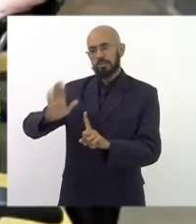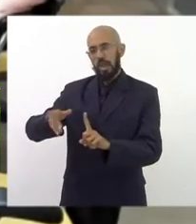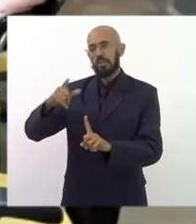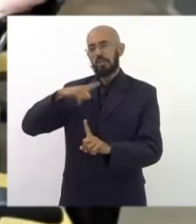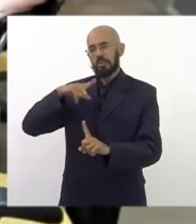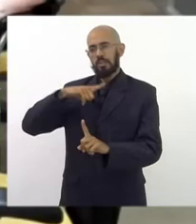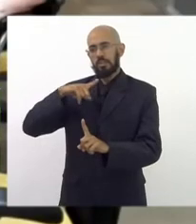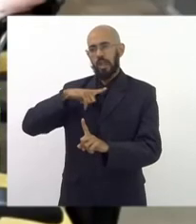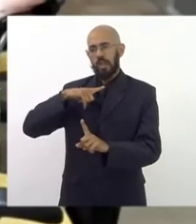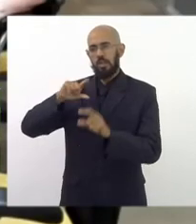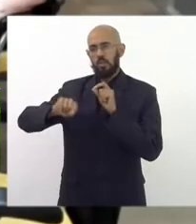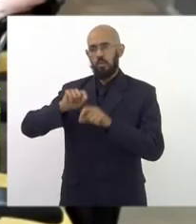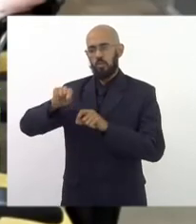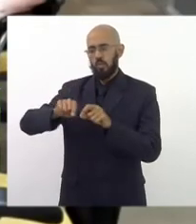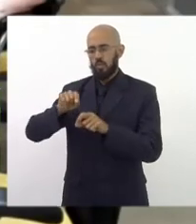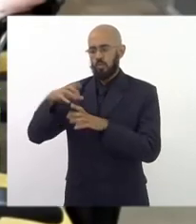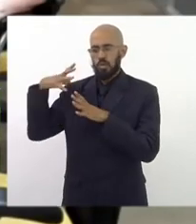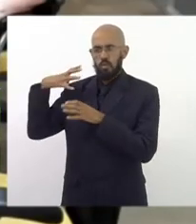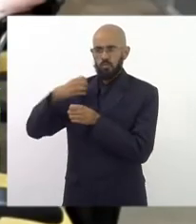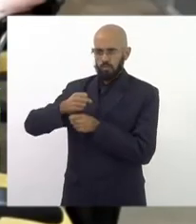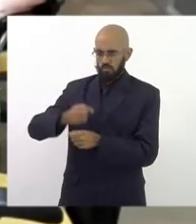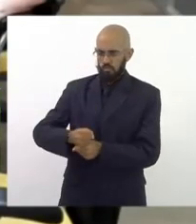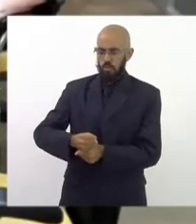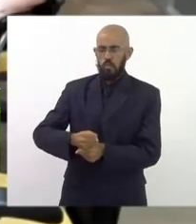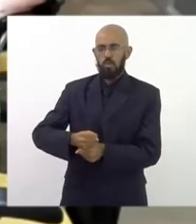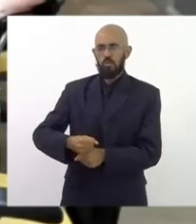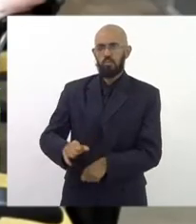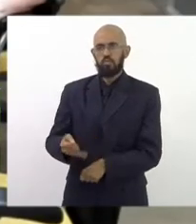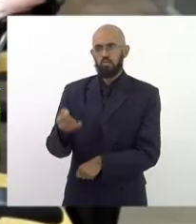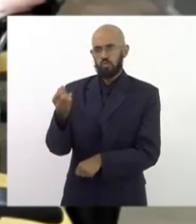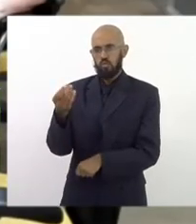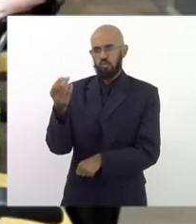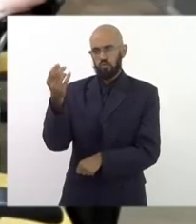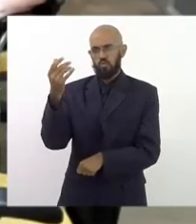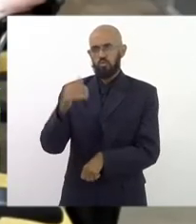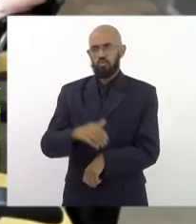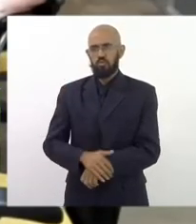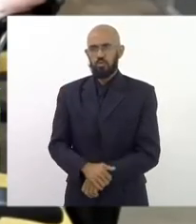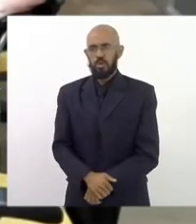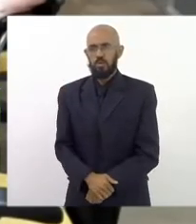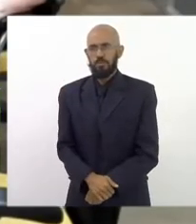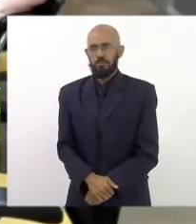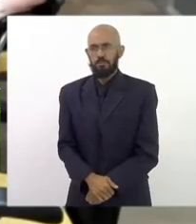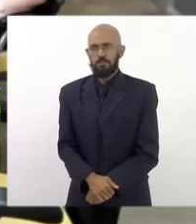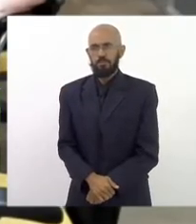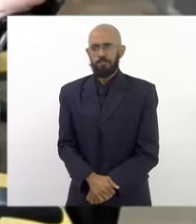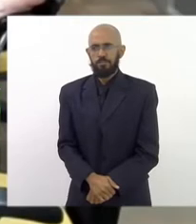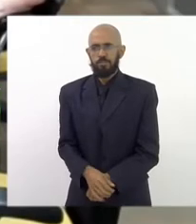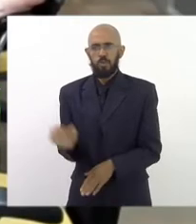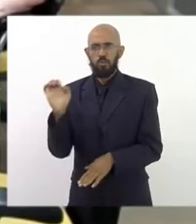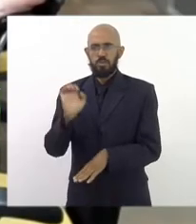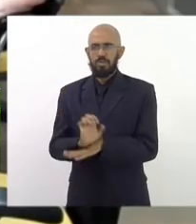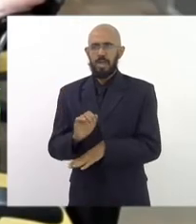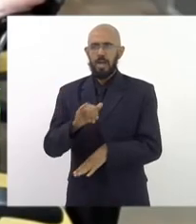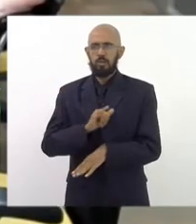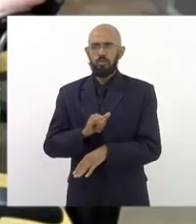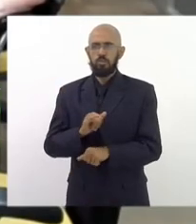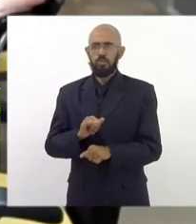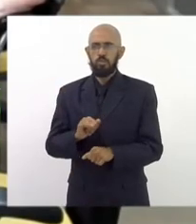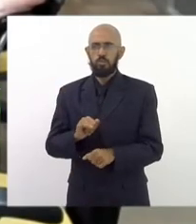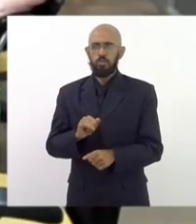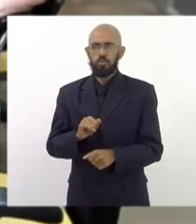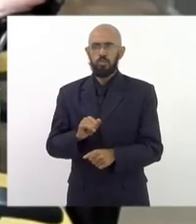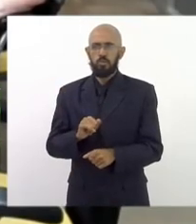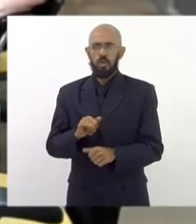contabilmente você tem que reconhecer os juros. Aham. Né? Aham. Aqui. Não, estado no seu pagamento em 21, pagando parte das